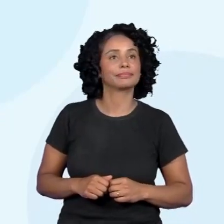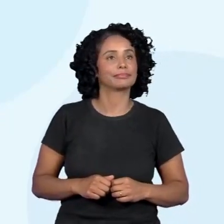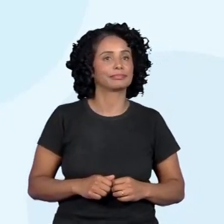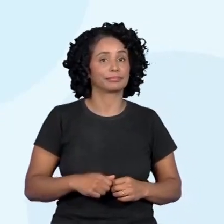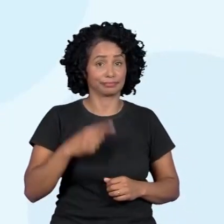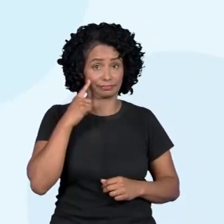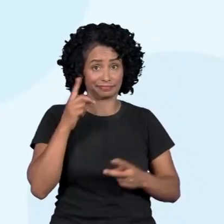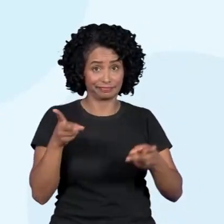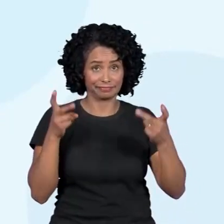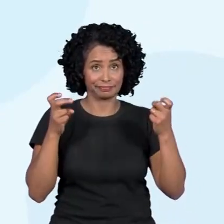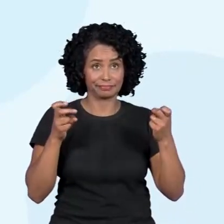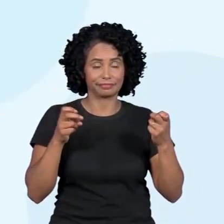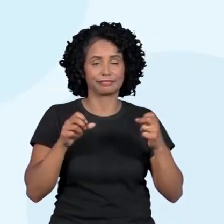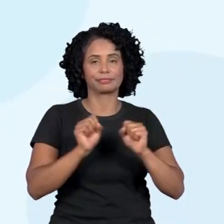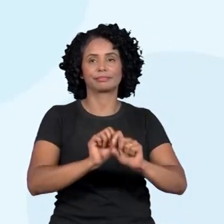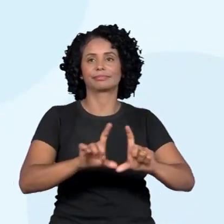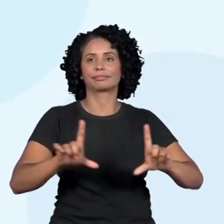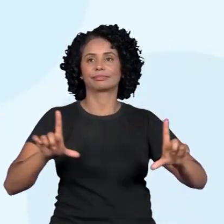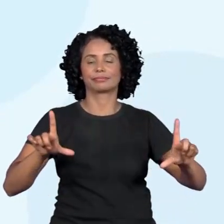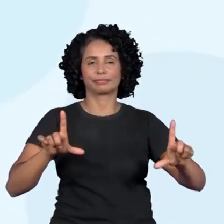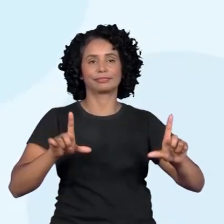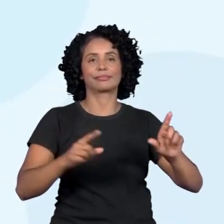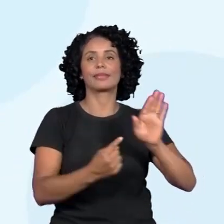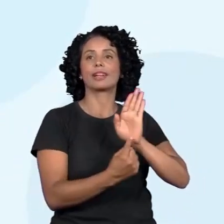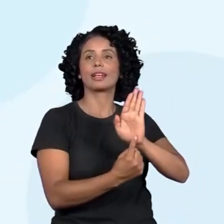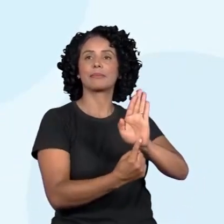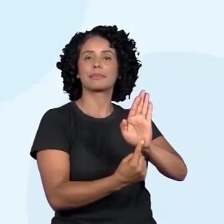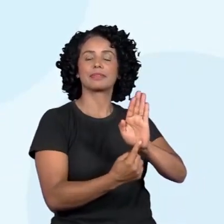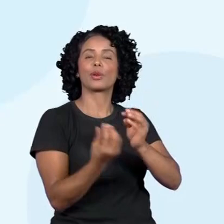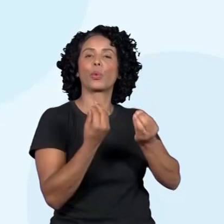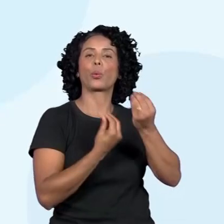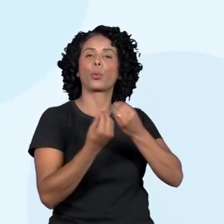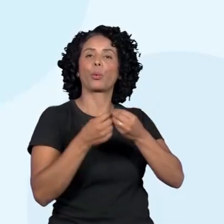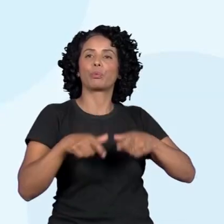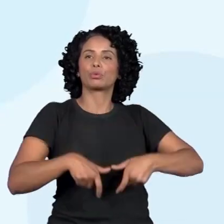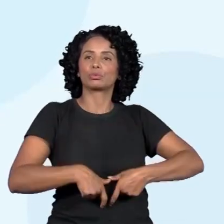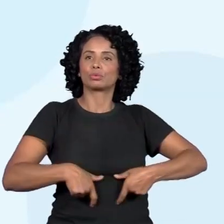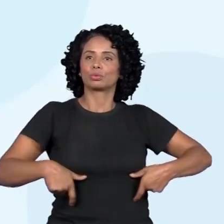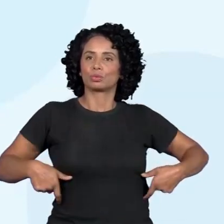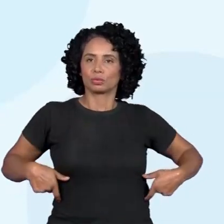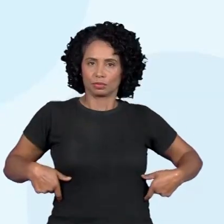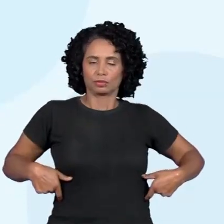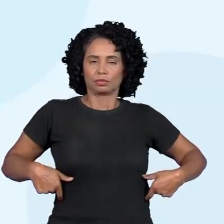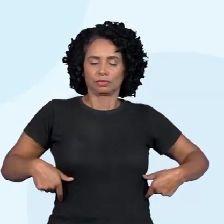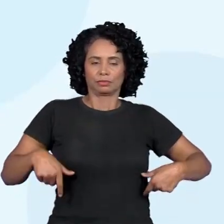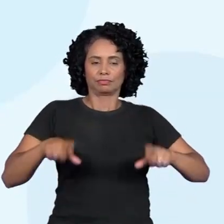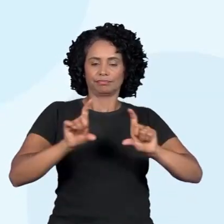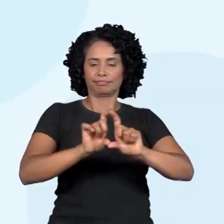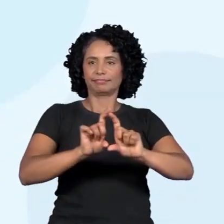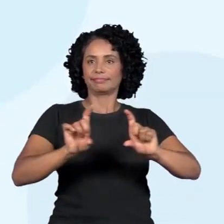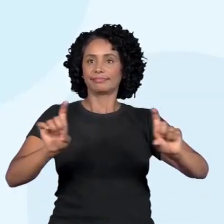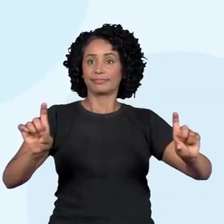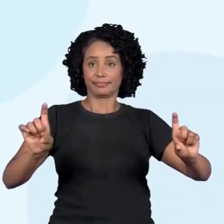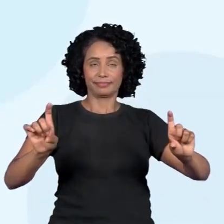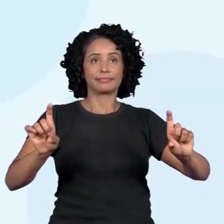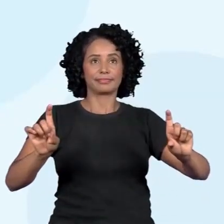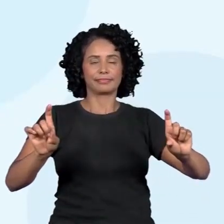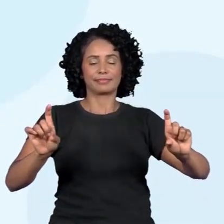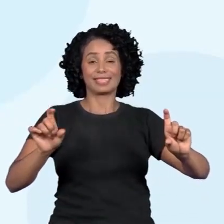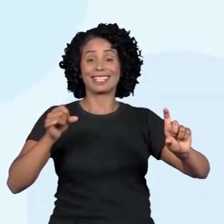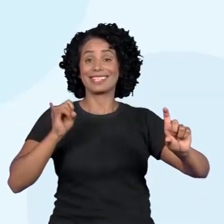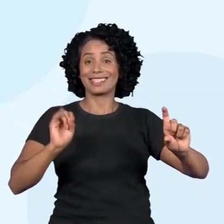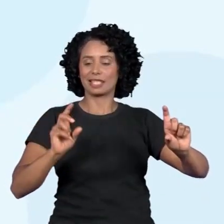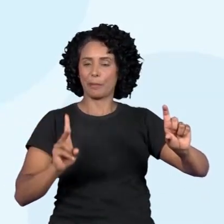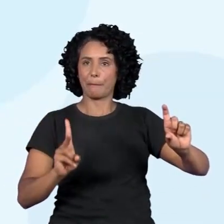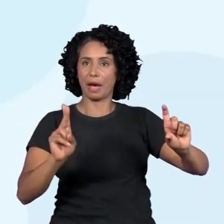Olha lá, aqui eu tenho uma representação, então, dessas tiras que a gente recortou do cinto do Papai